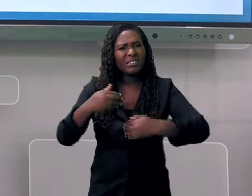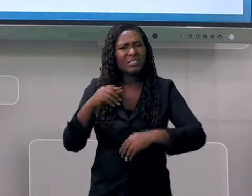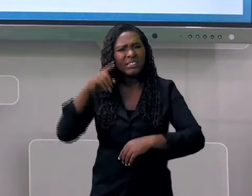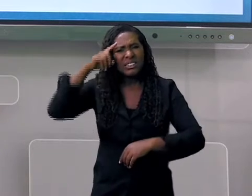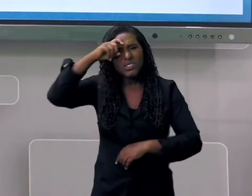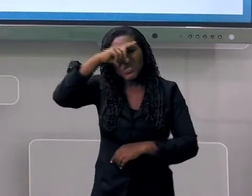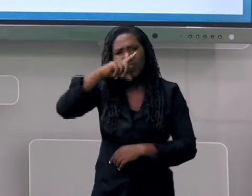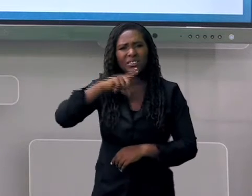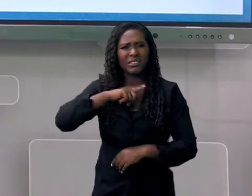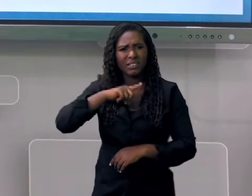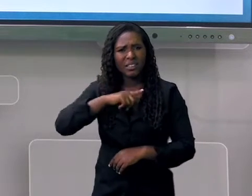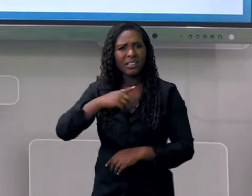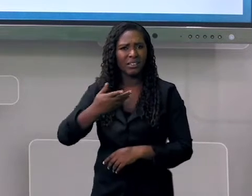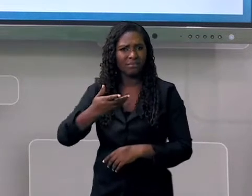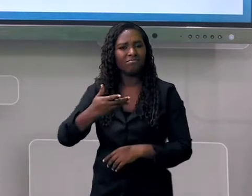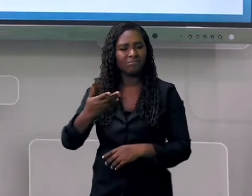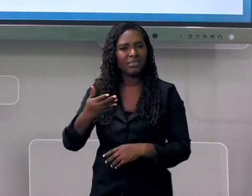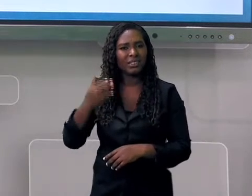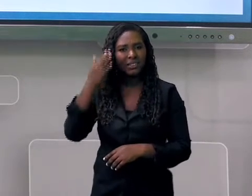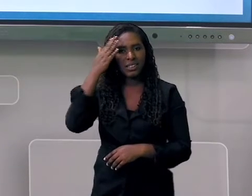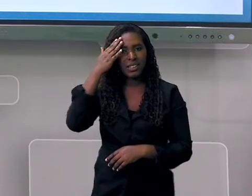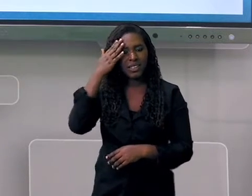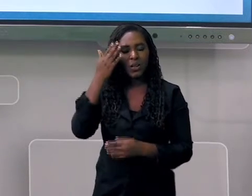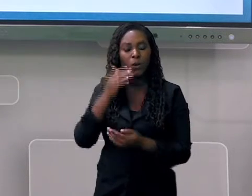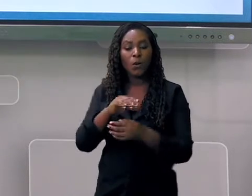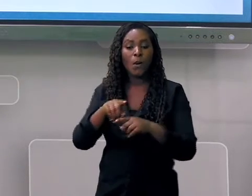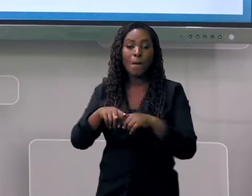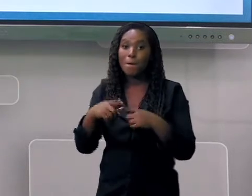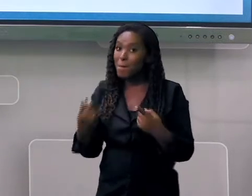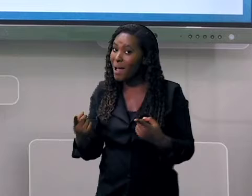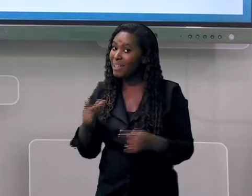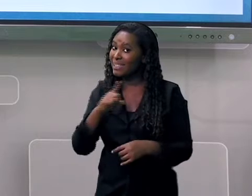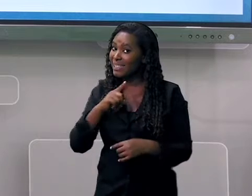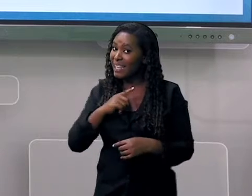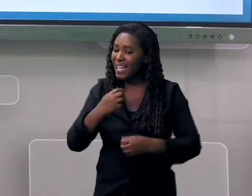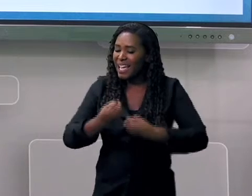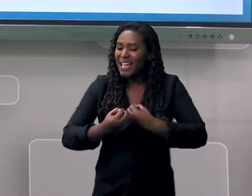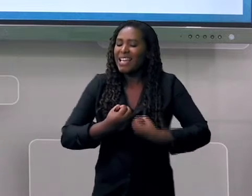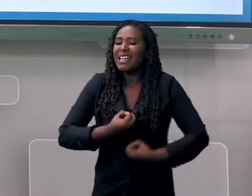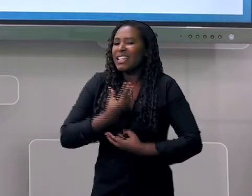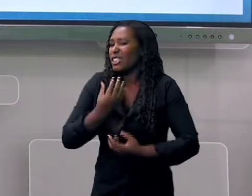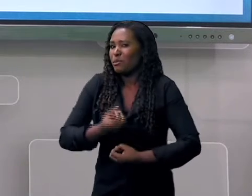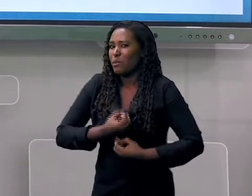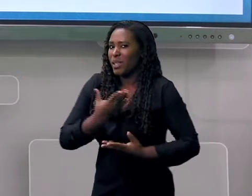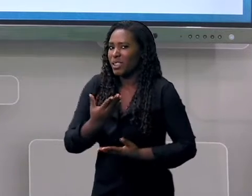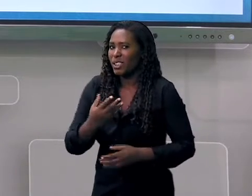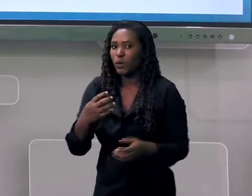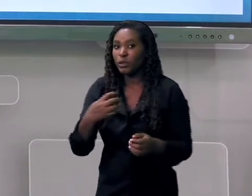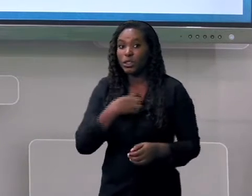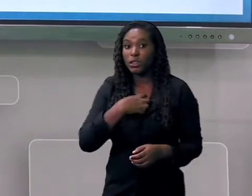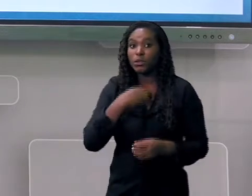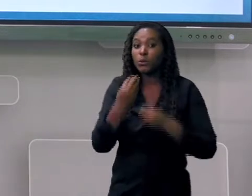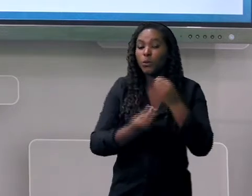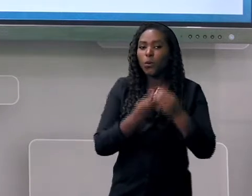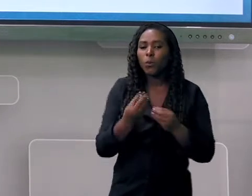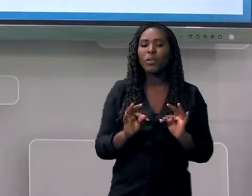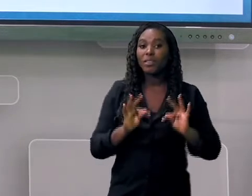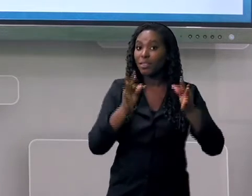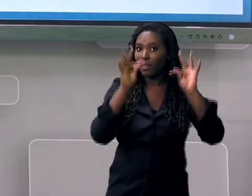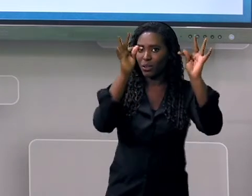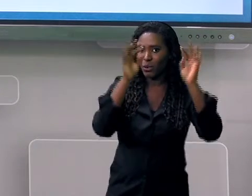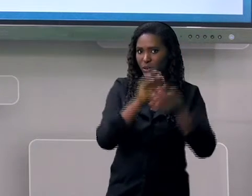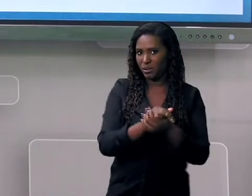se expressarem com a ajuda de tecnologias. Já a linguagem, ela é mais complexa. Através dela, nós